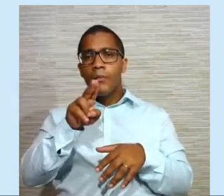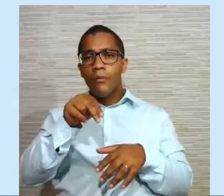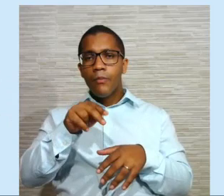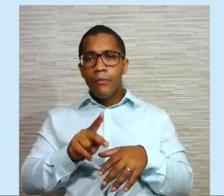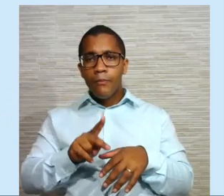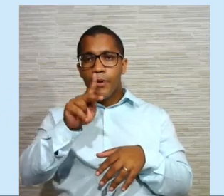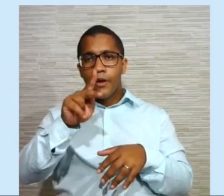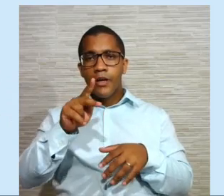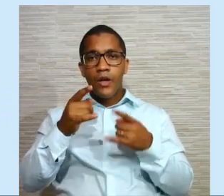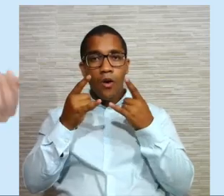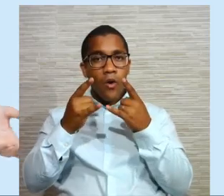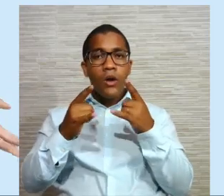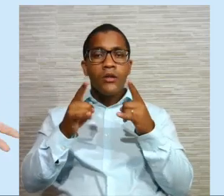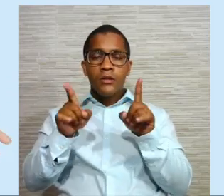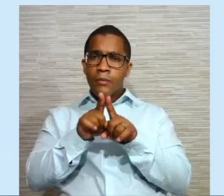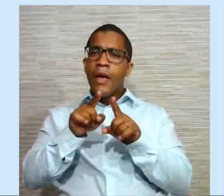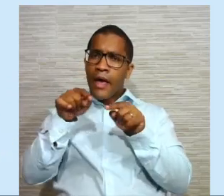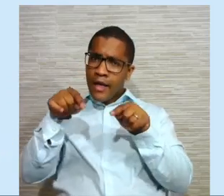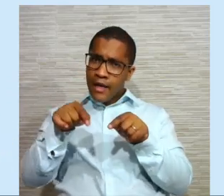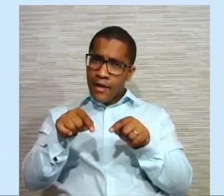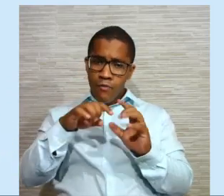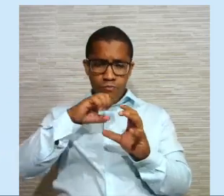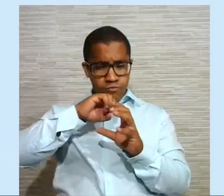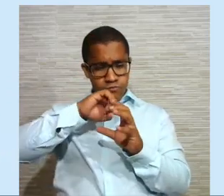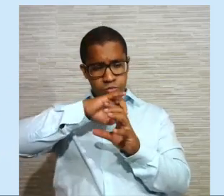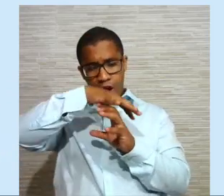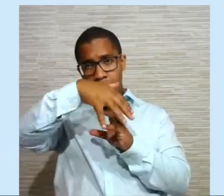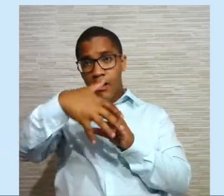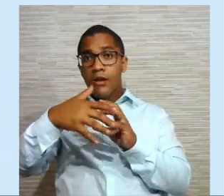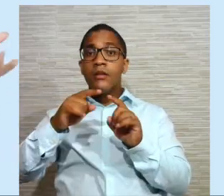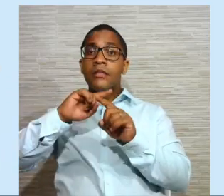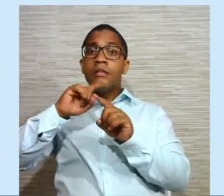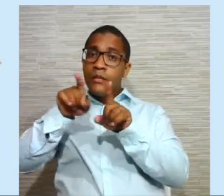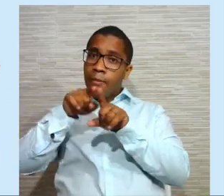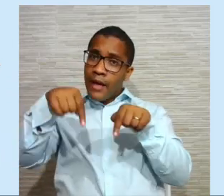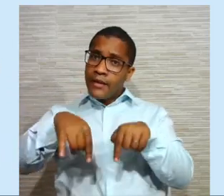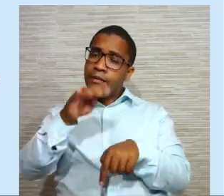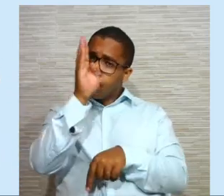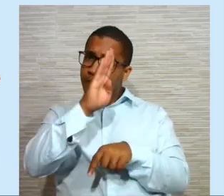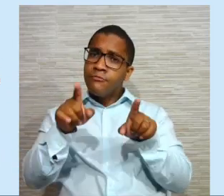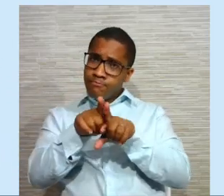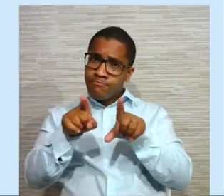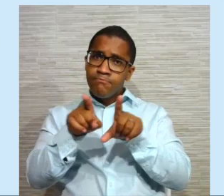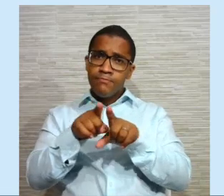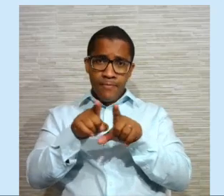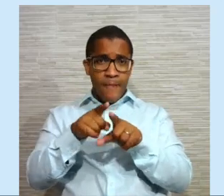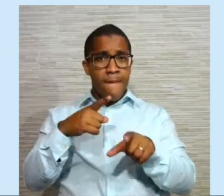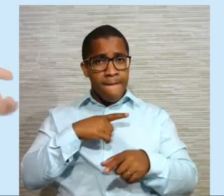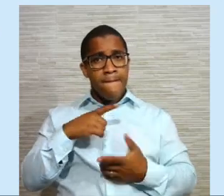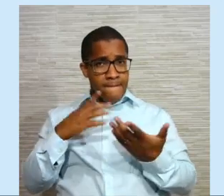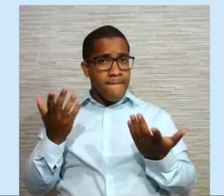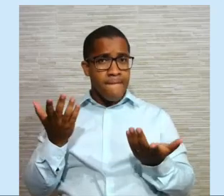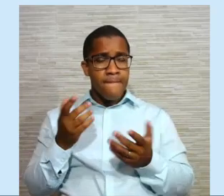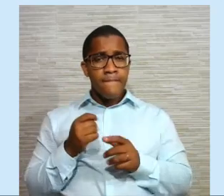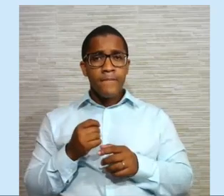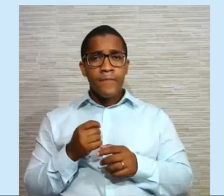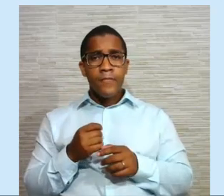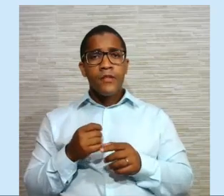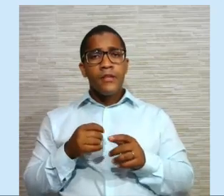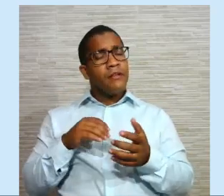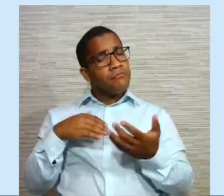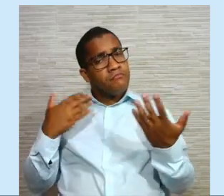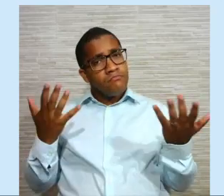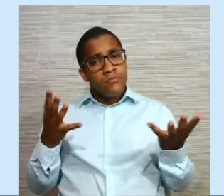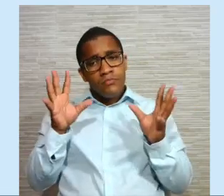Inglaterra, né, e ganhou o mundo todo também. Inclusive chegou aqui no Brasil. Nós tivemos também representantes do rock e do punk rock aqui no